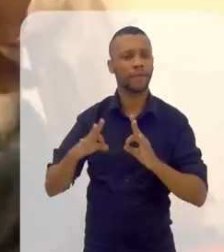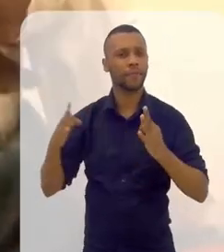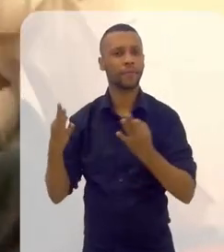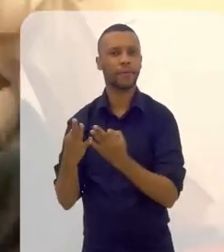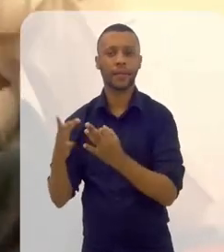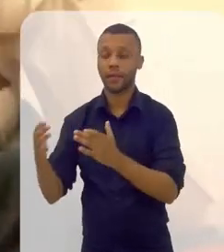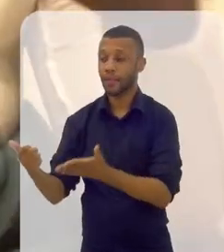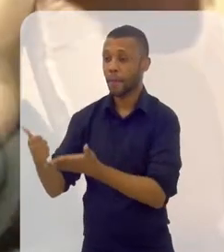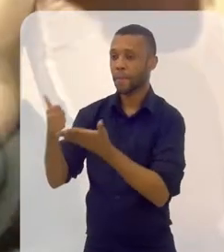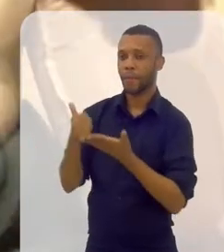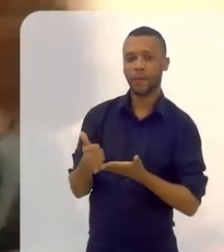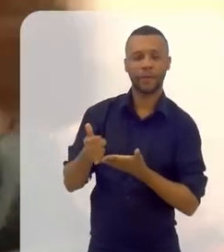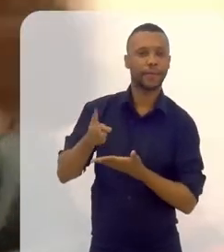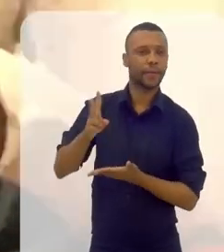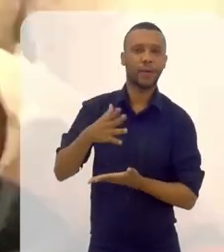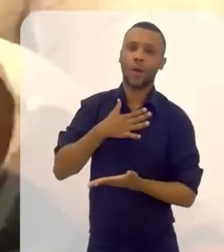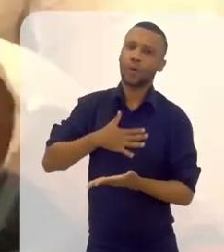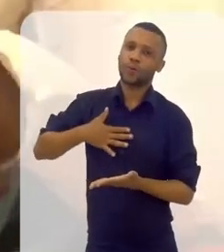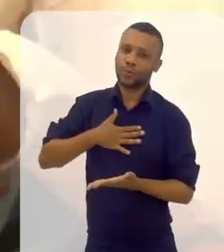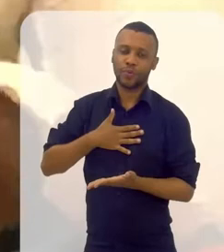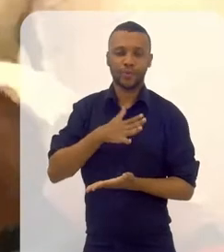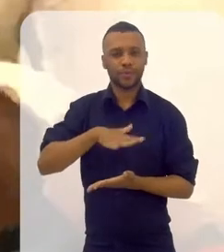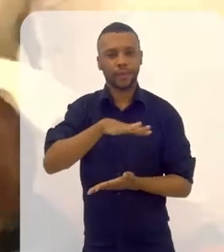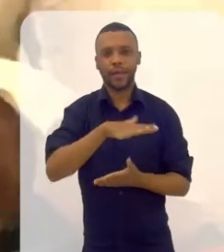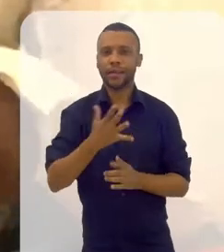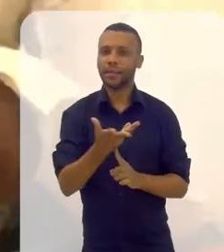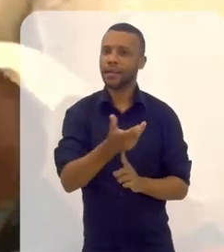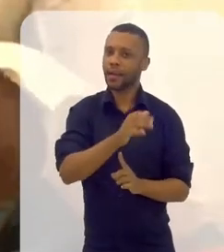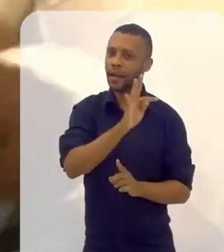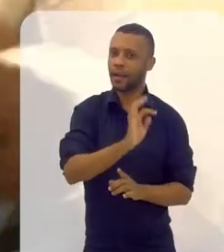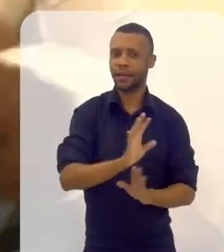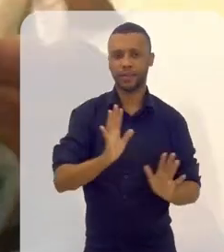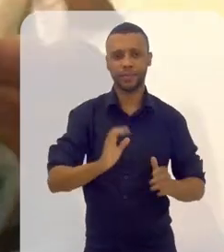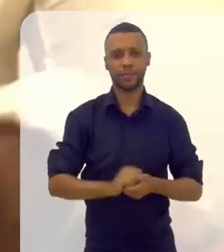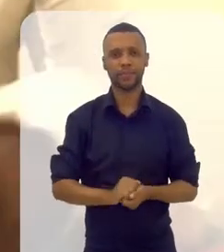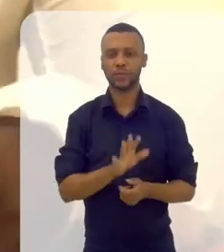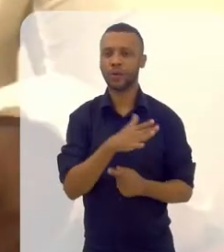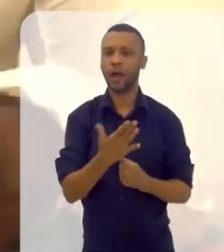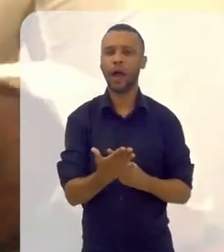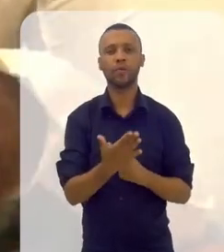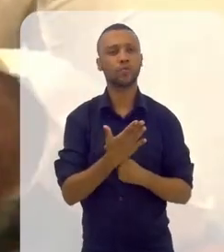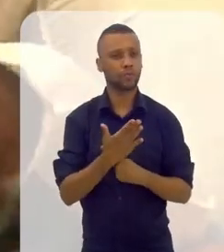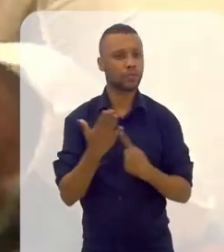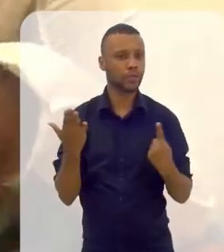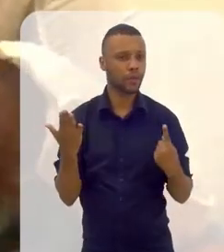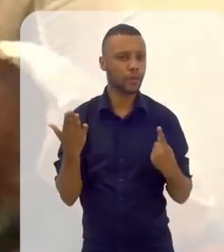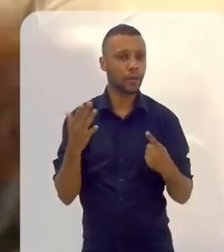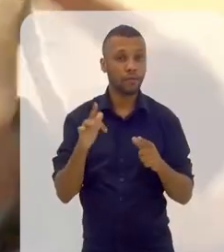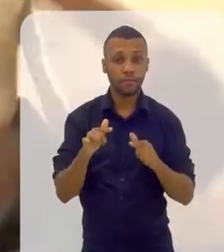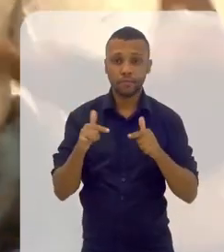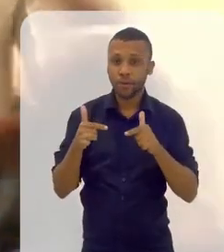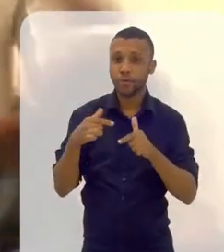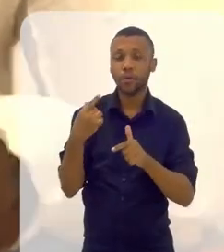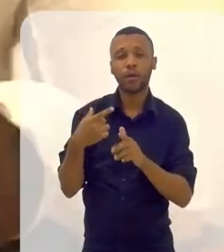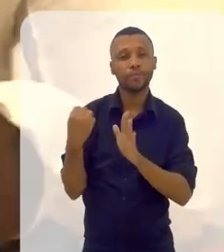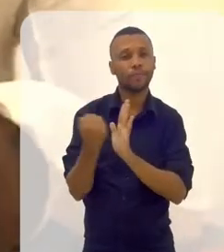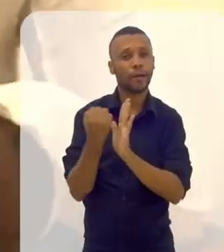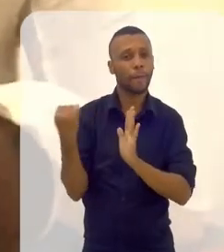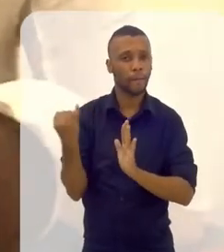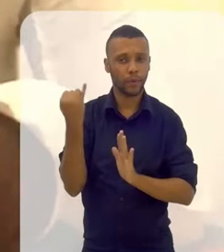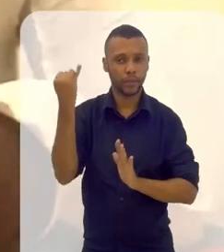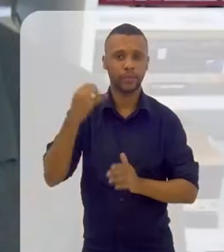A família sempre se divertiu muito com esse lado artístico meu, assim. Isso ajuda, né? Isso faz a gente achar